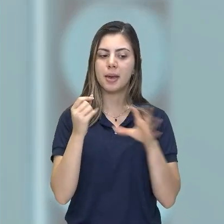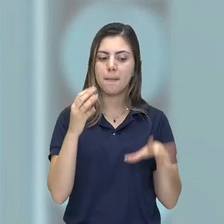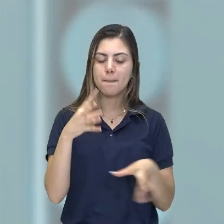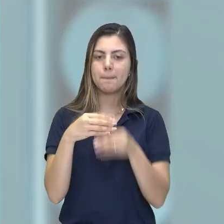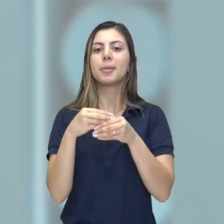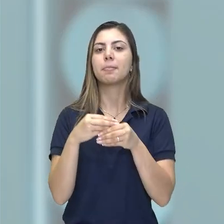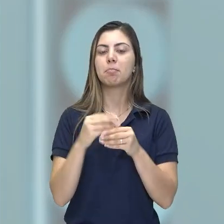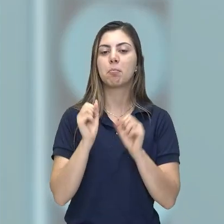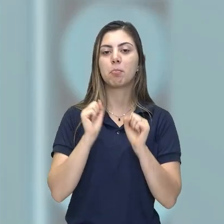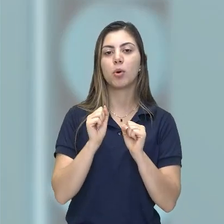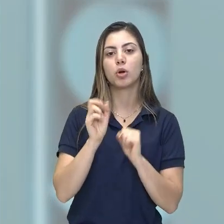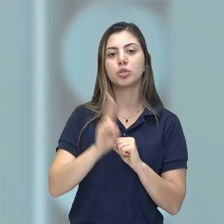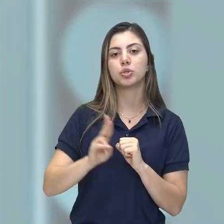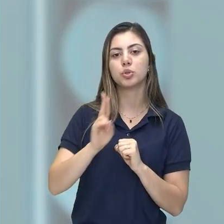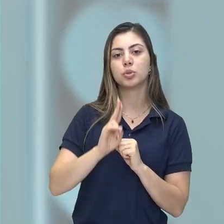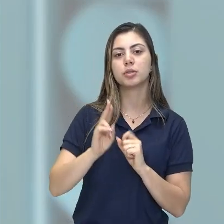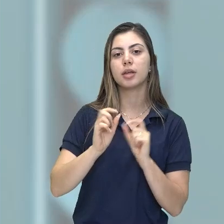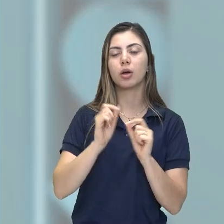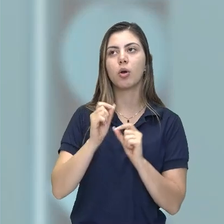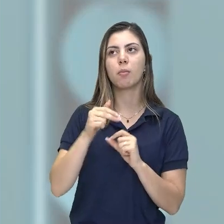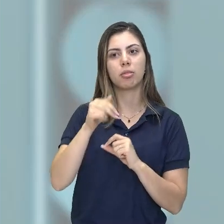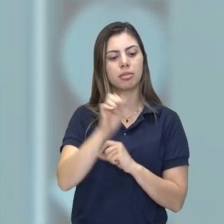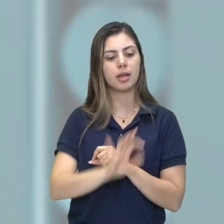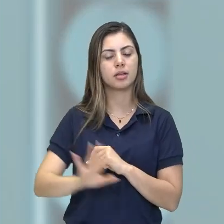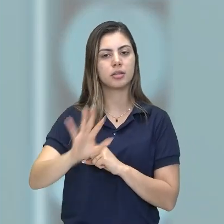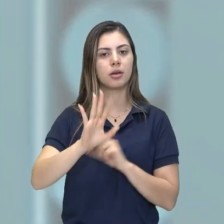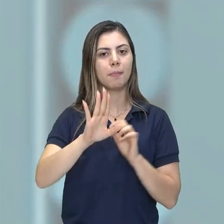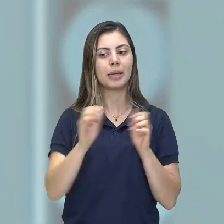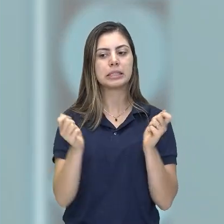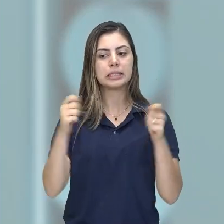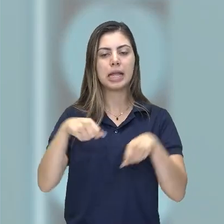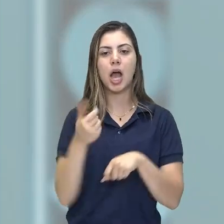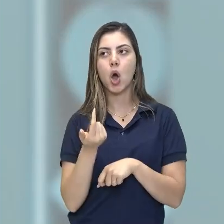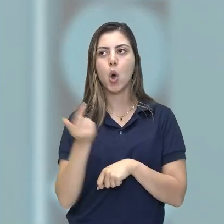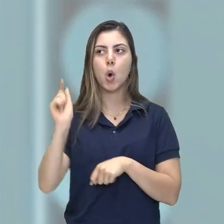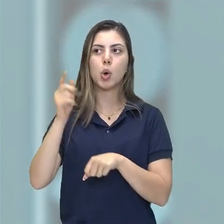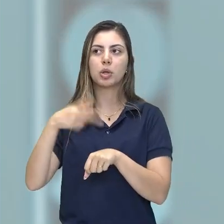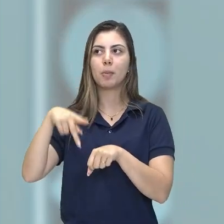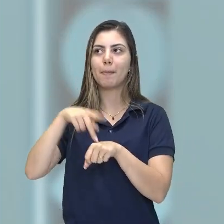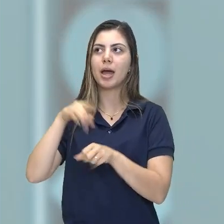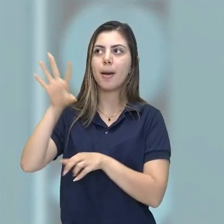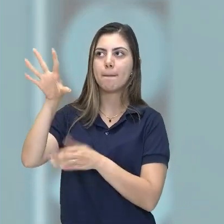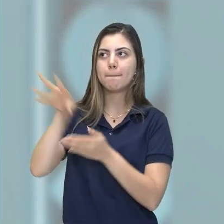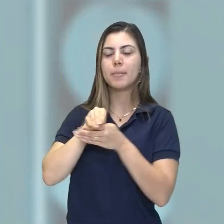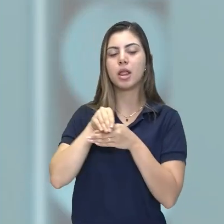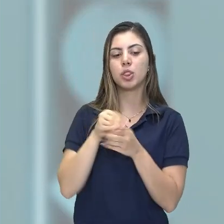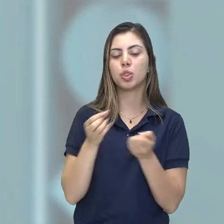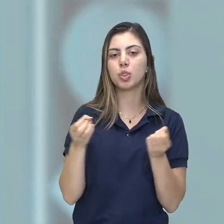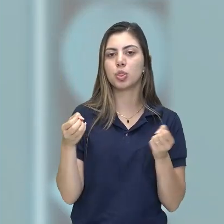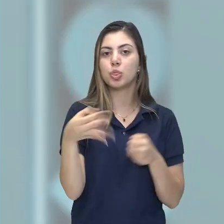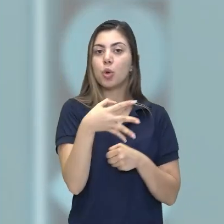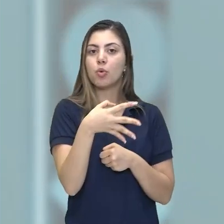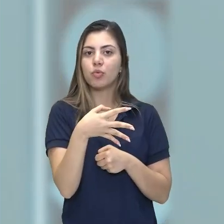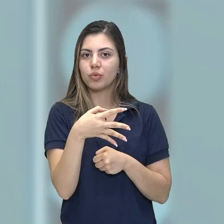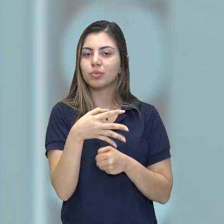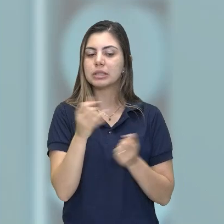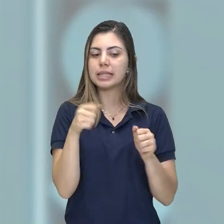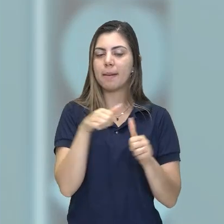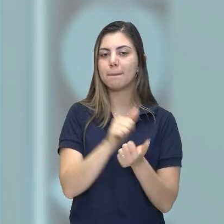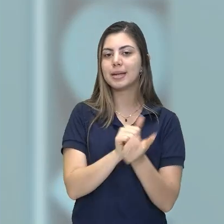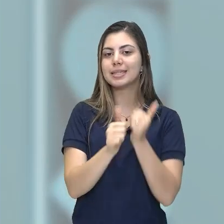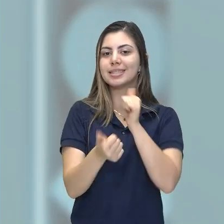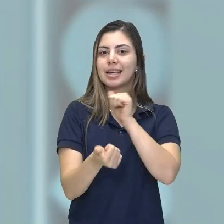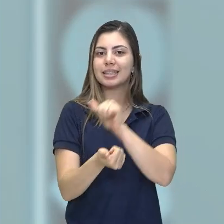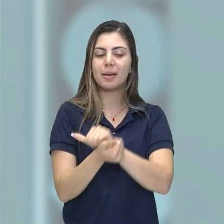posso utilizar temas nacionais, mas eu também preciso trazer algo inovador, algo diferente para que aquilo se transforme em